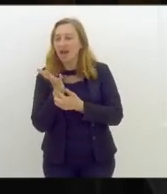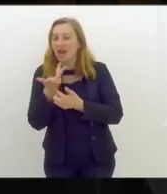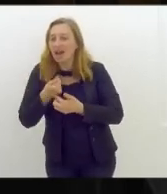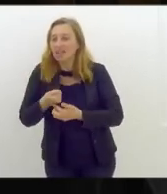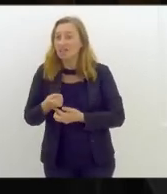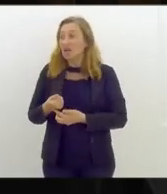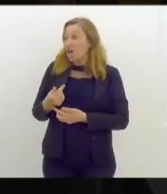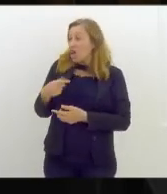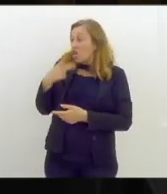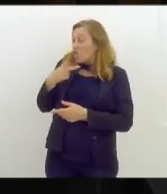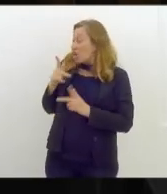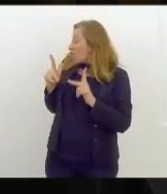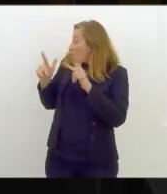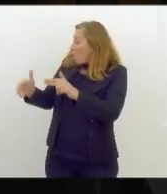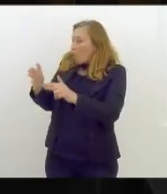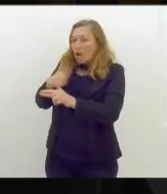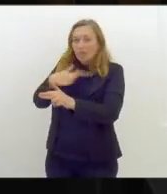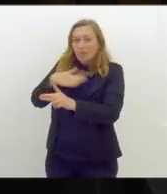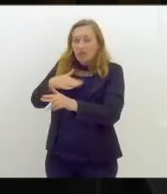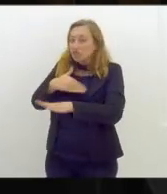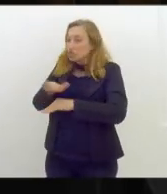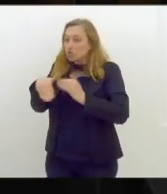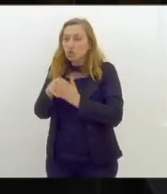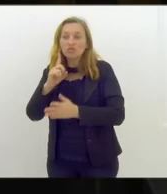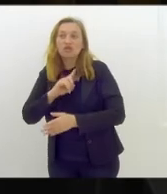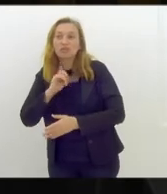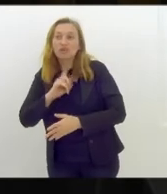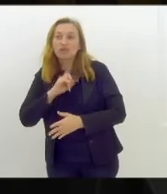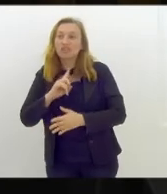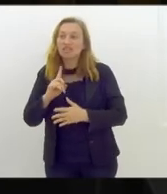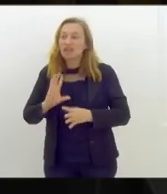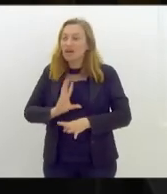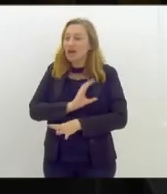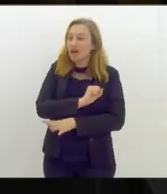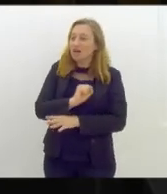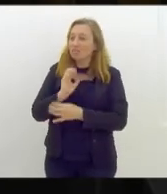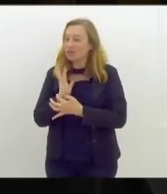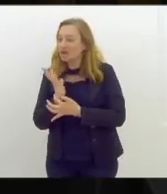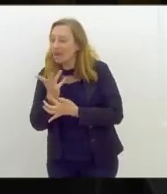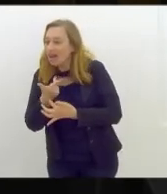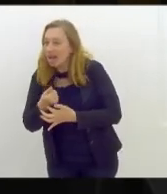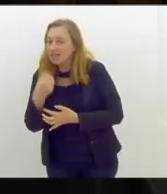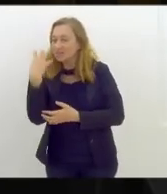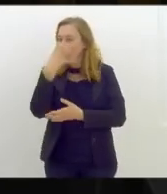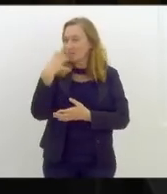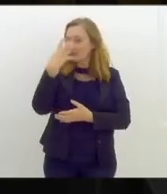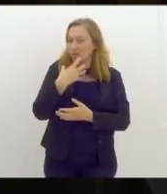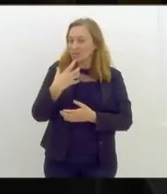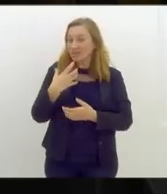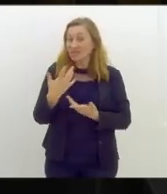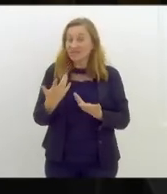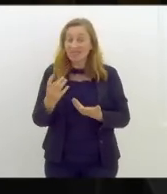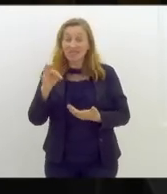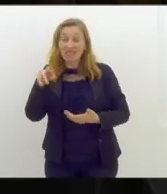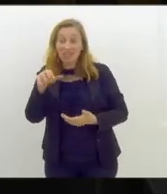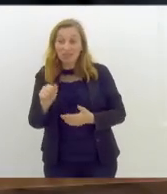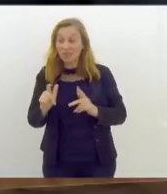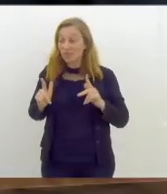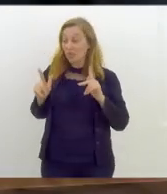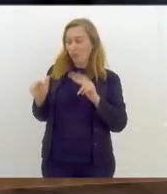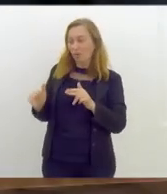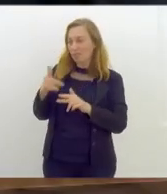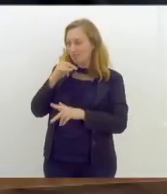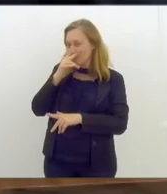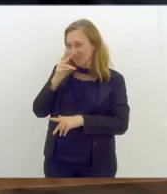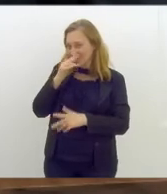aqui. Todos flamenguistas, apaixonados por música, arte, literatura e poesia, como ele. Estava muito, muito parecido.